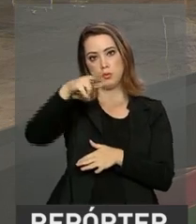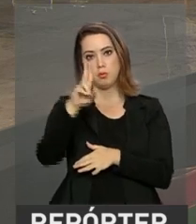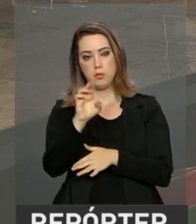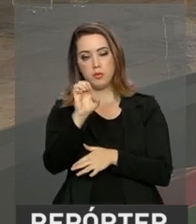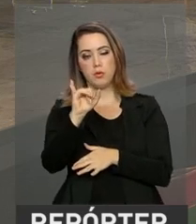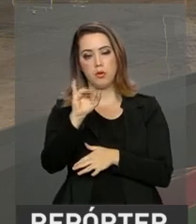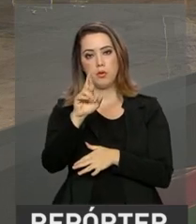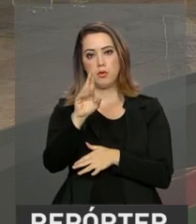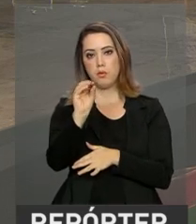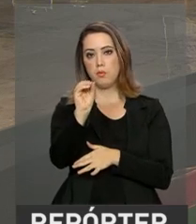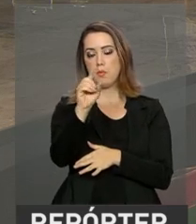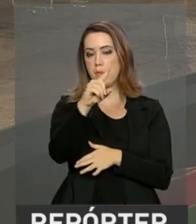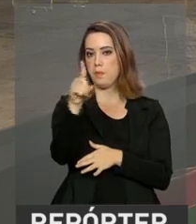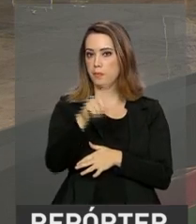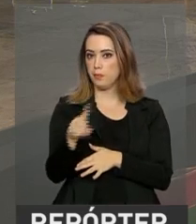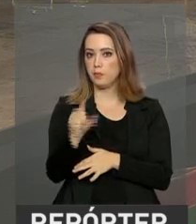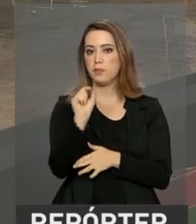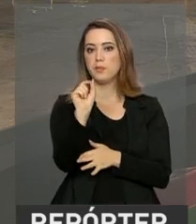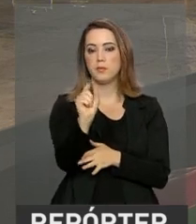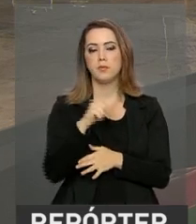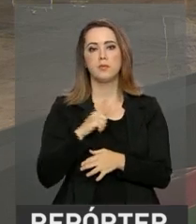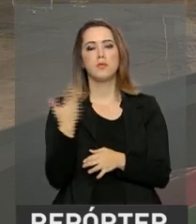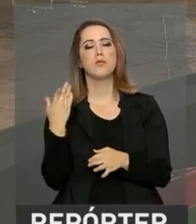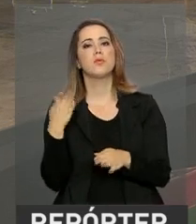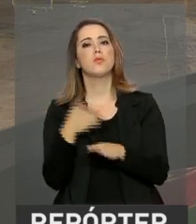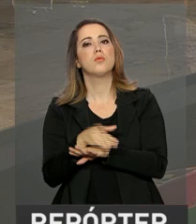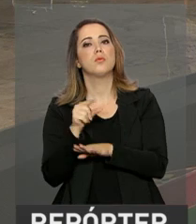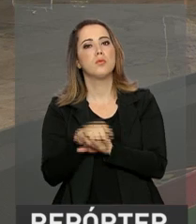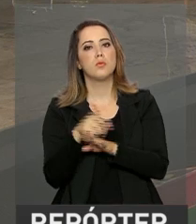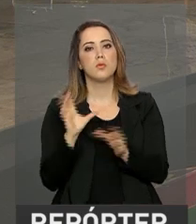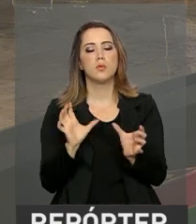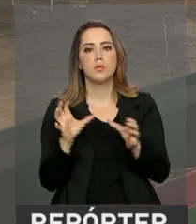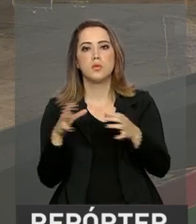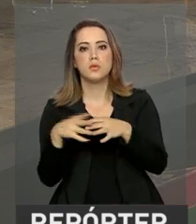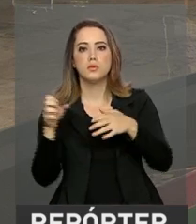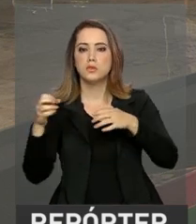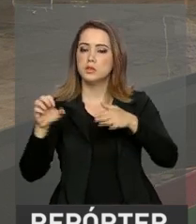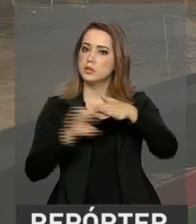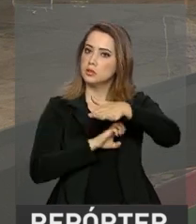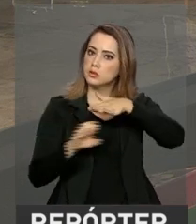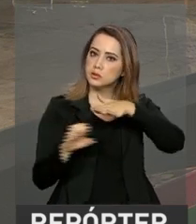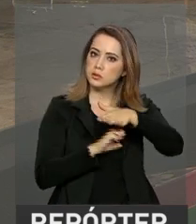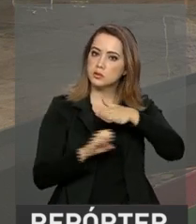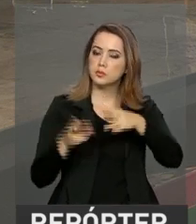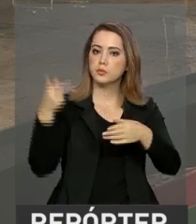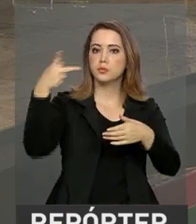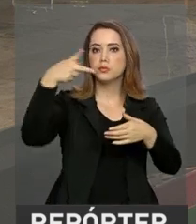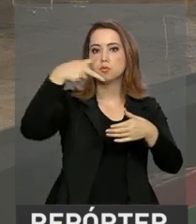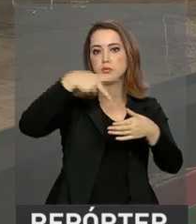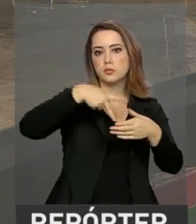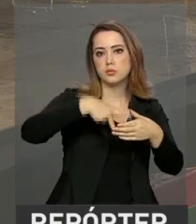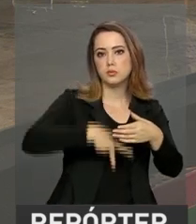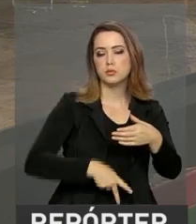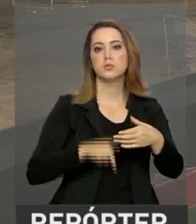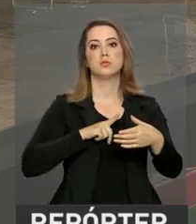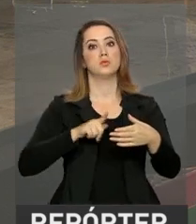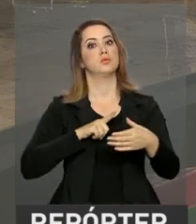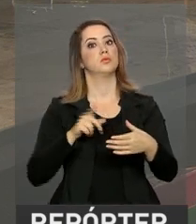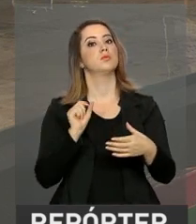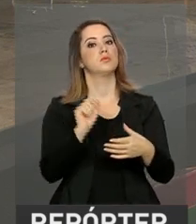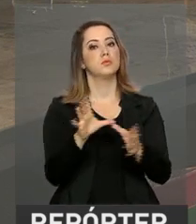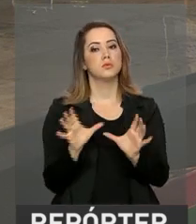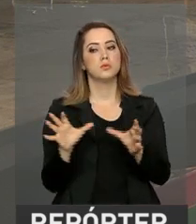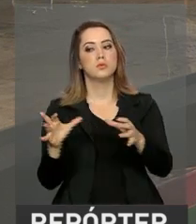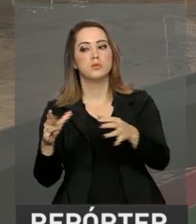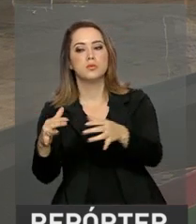que é esse grupo que se formou para executar obras da Petrobras, sobretudo as obras no complexo petroquímico do Rio de Janeiro e nas refinarias